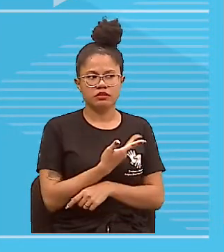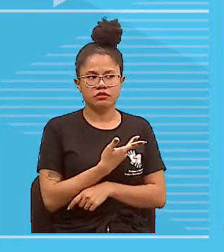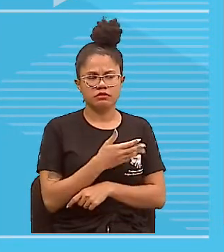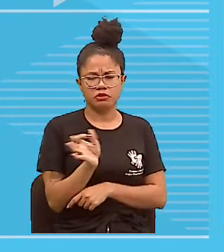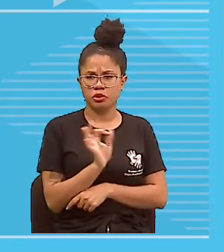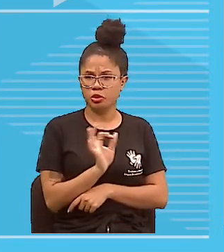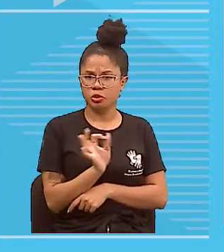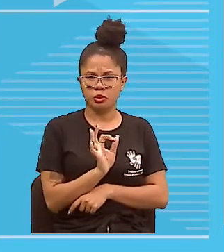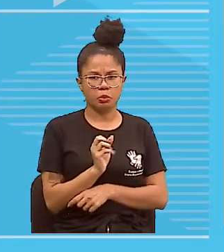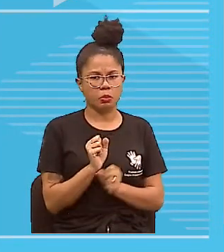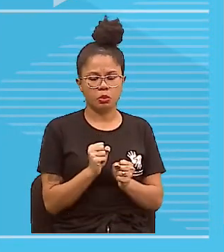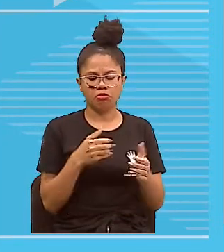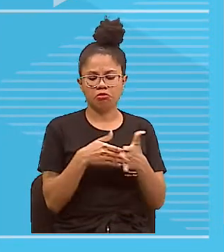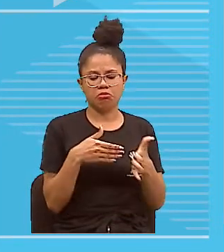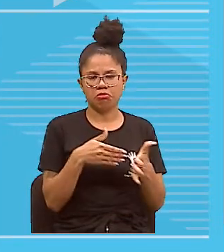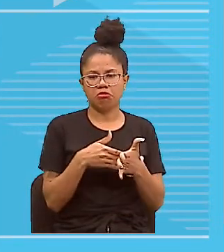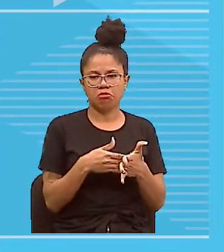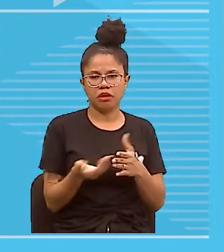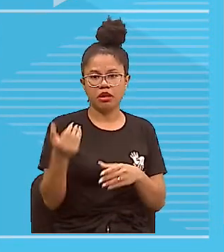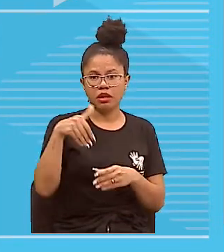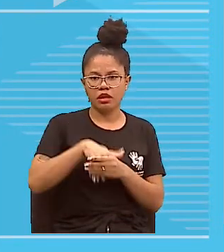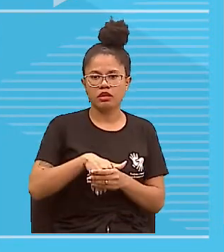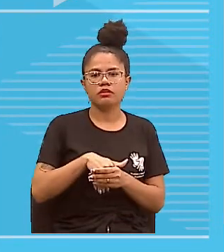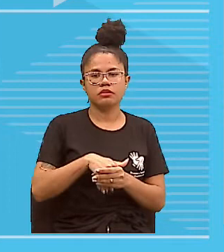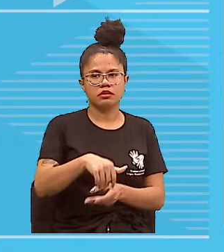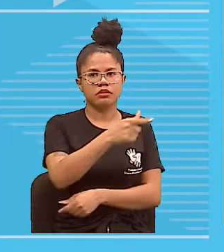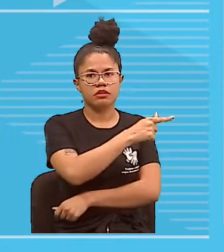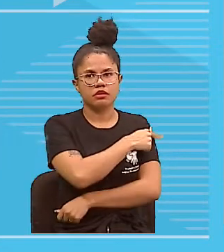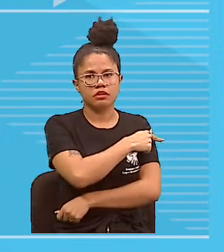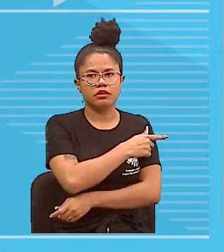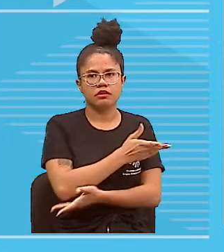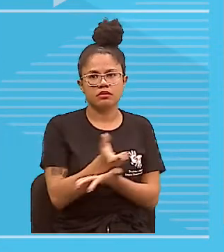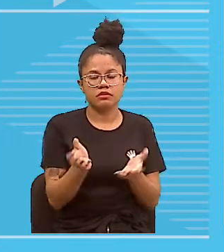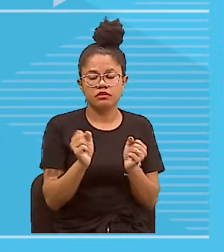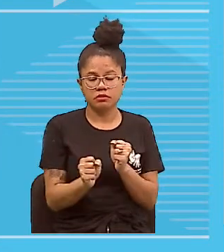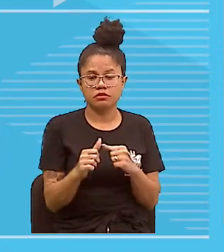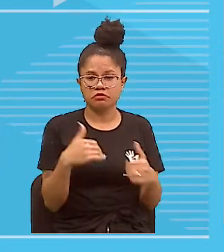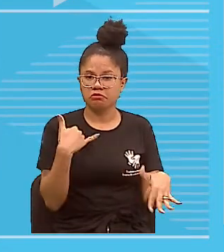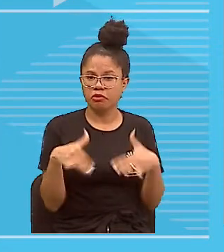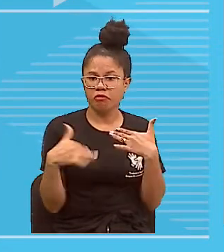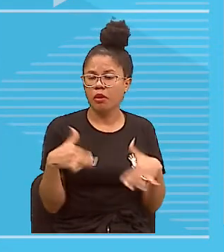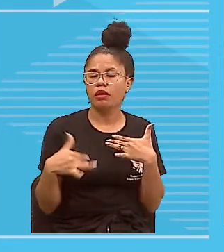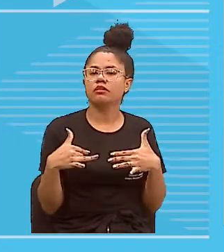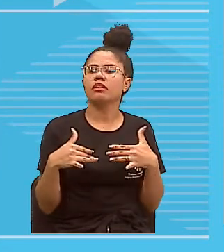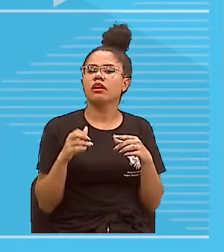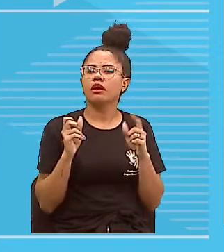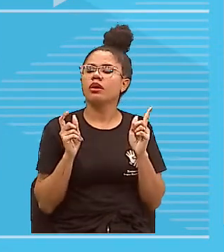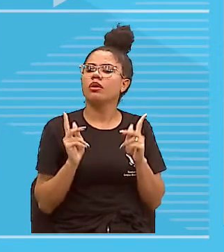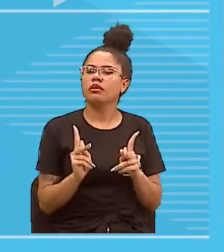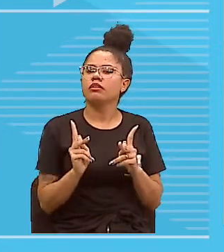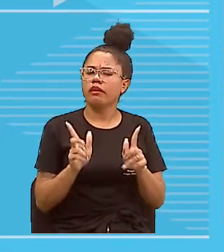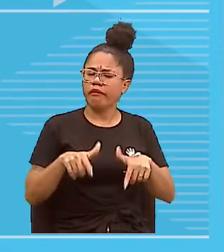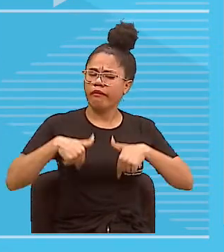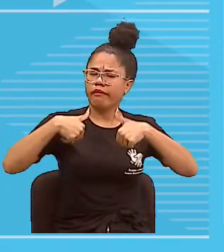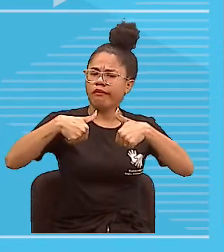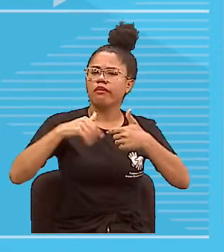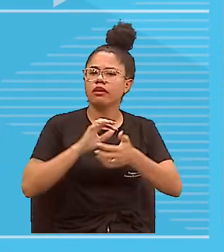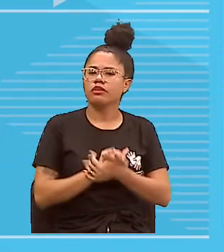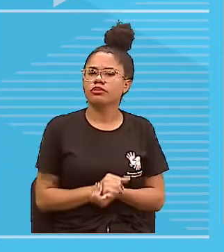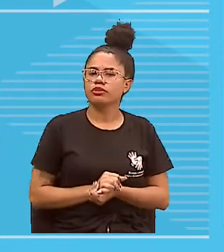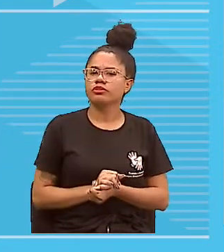também pode intervir nessas eleições do grêmio. Então, vocês podem se mobilizar e dizer, quero um grêmio na